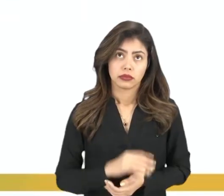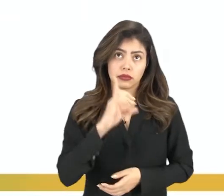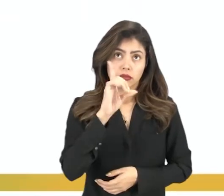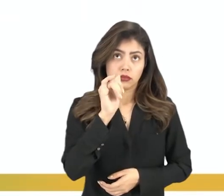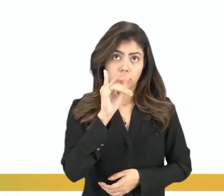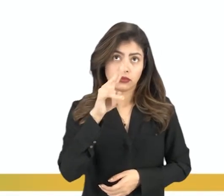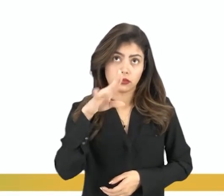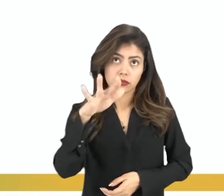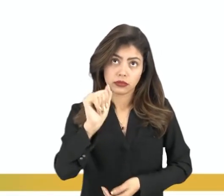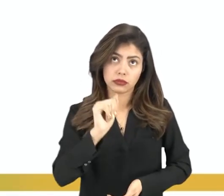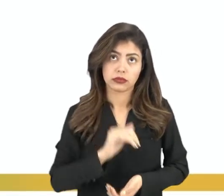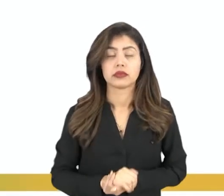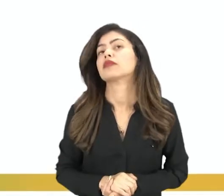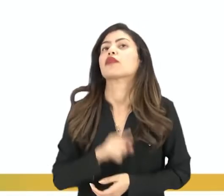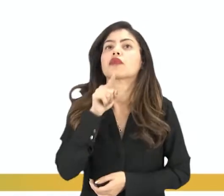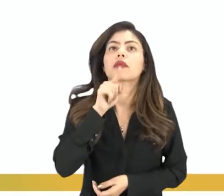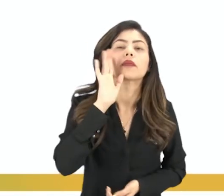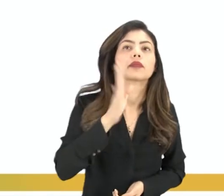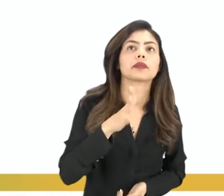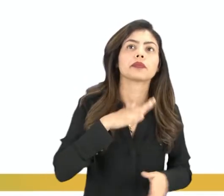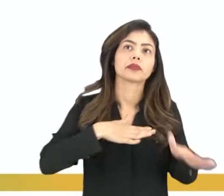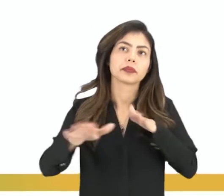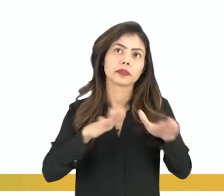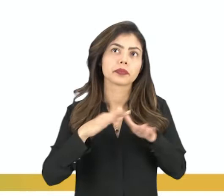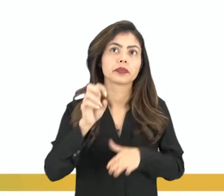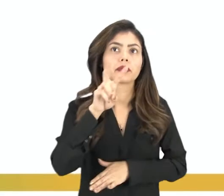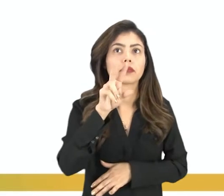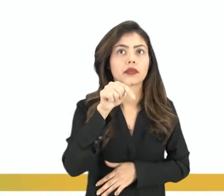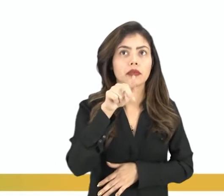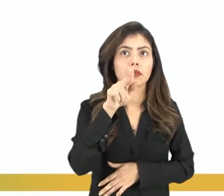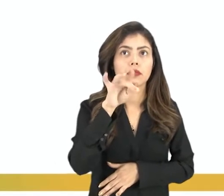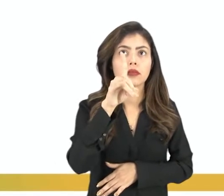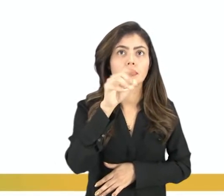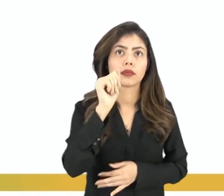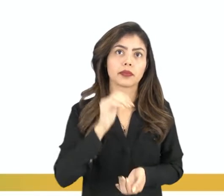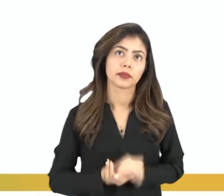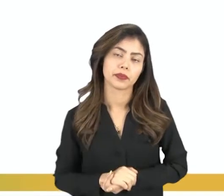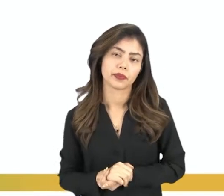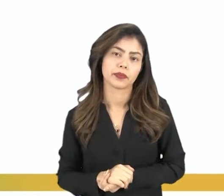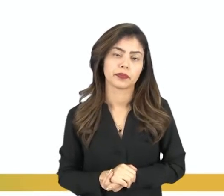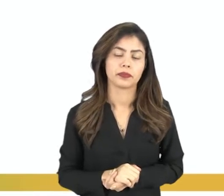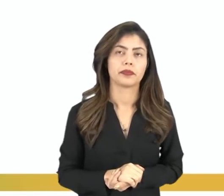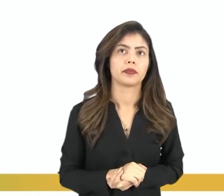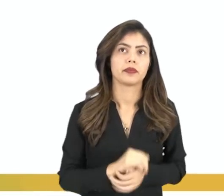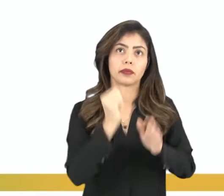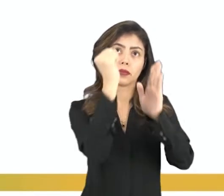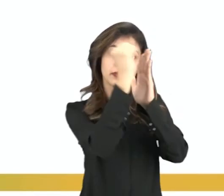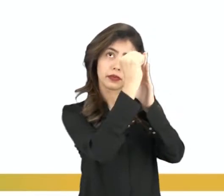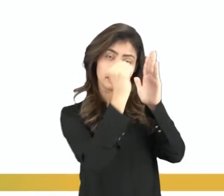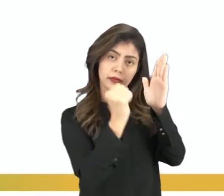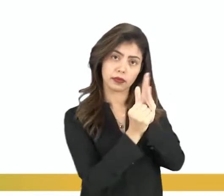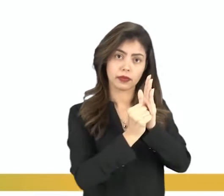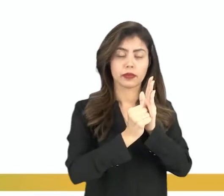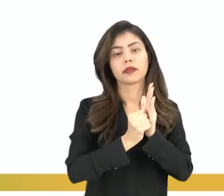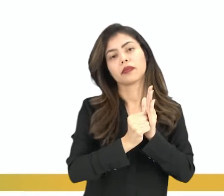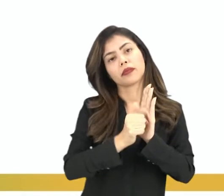imagem. Dadaísmo. Você já deve ter estudado sobre isso, se não estudou. Dadaísmo foi um dos movimentos de